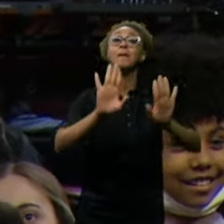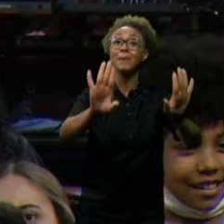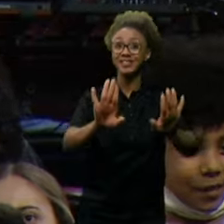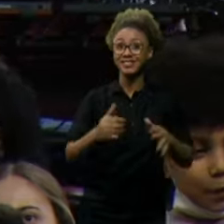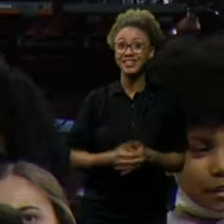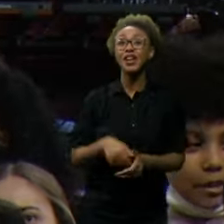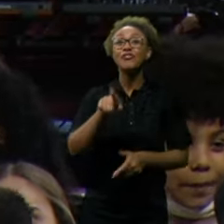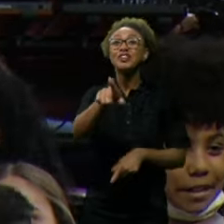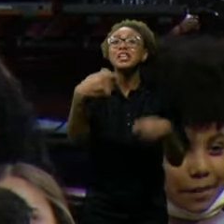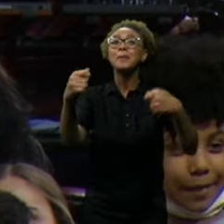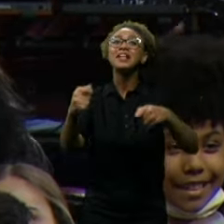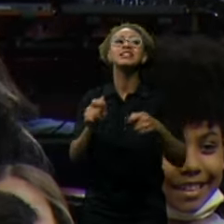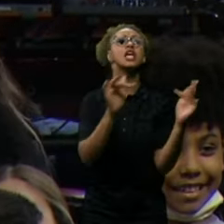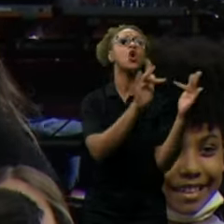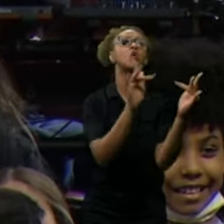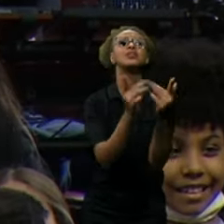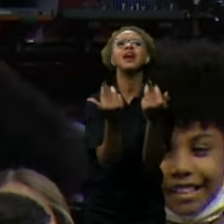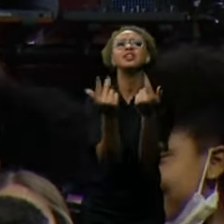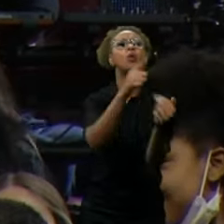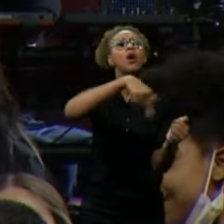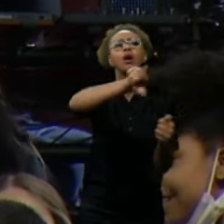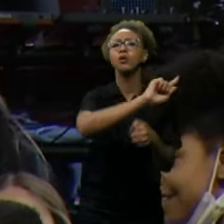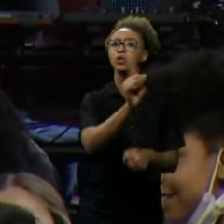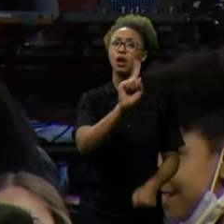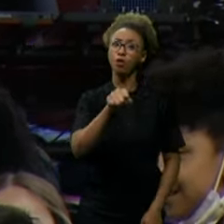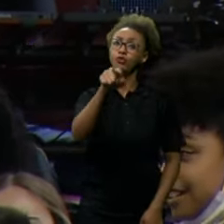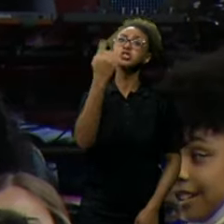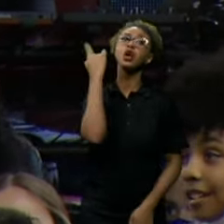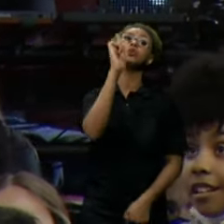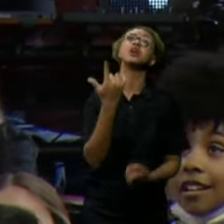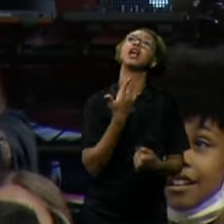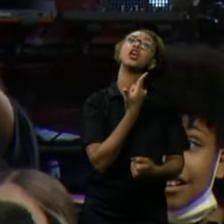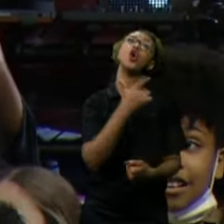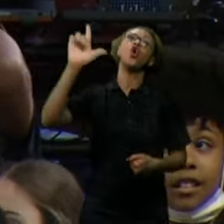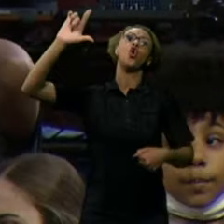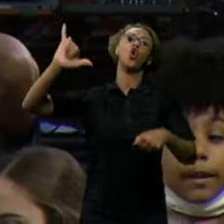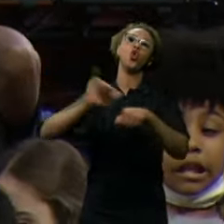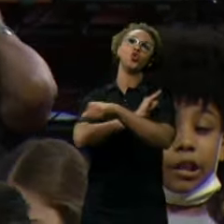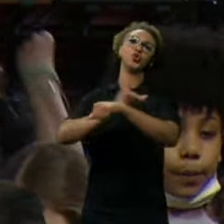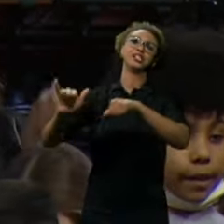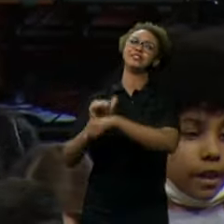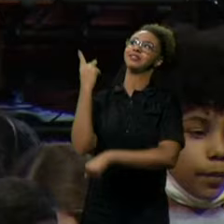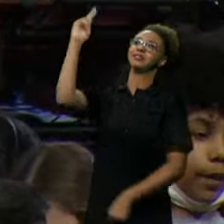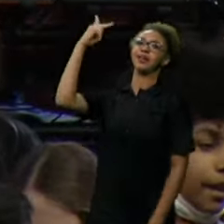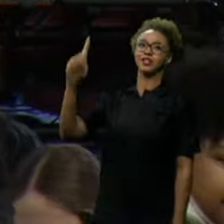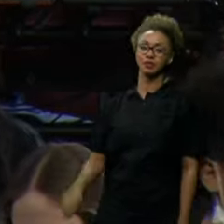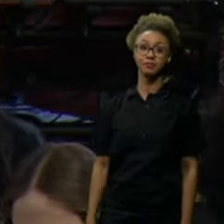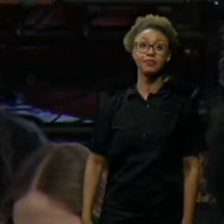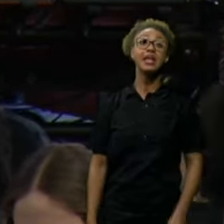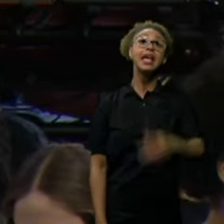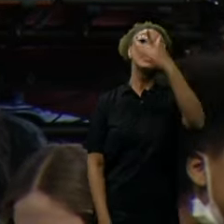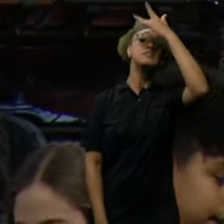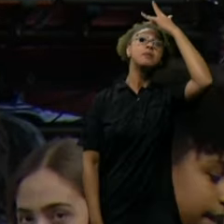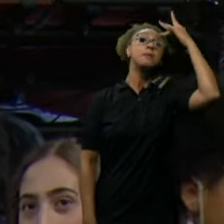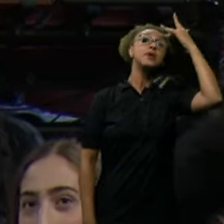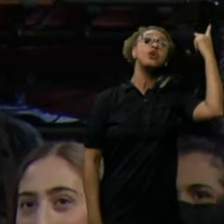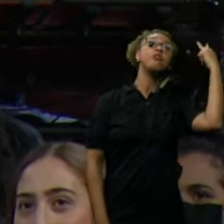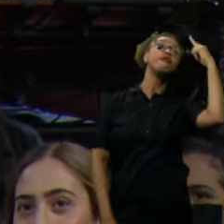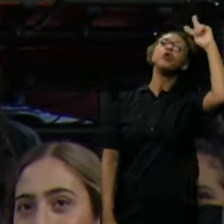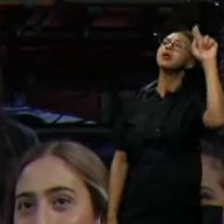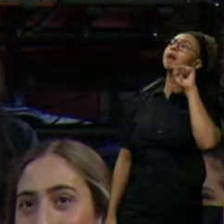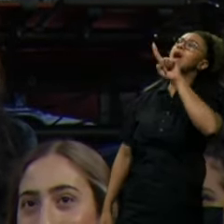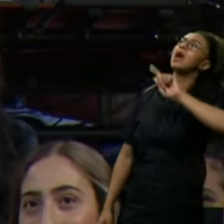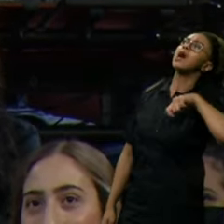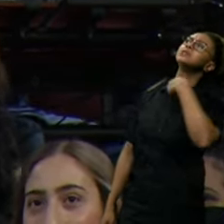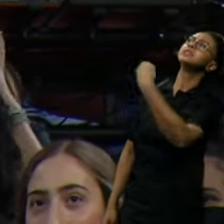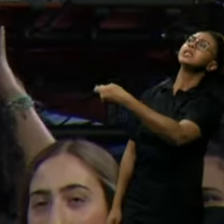precisar fazer o que todo mundo faz para chegar onde Deus quer que você esteja em as pessoas vão lembrar do teu nome